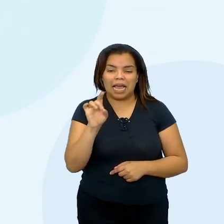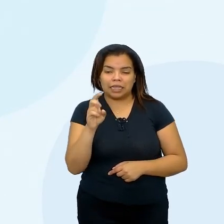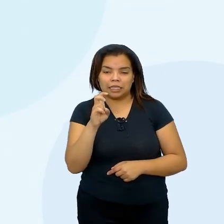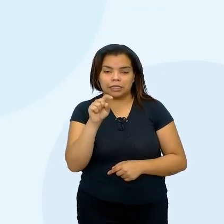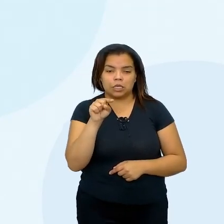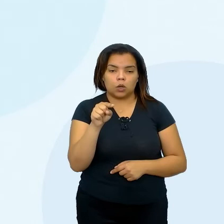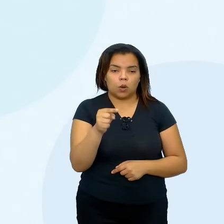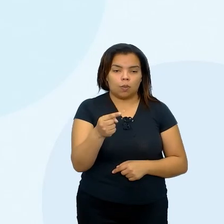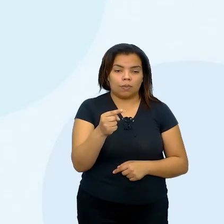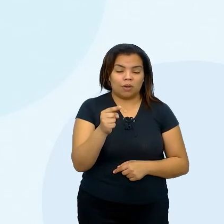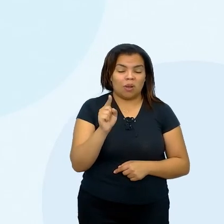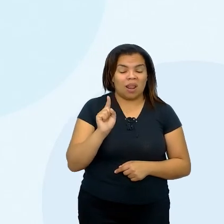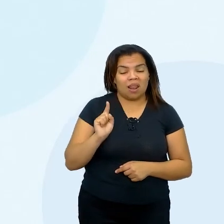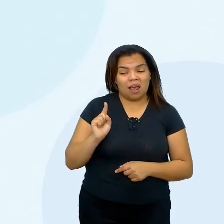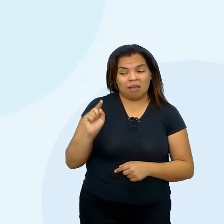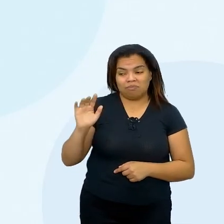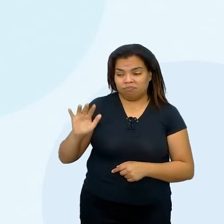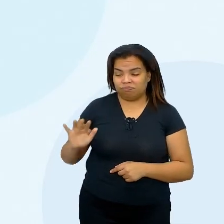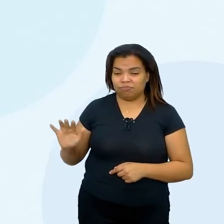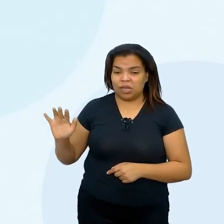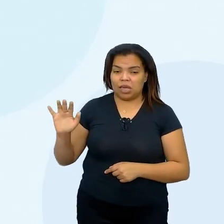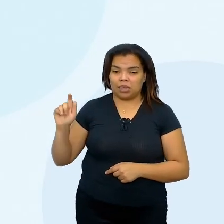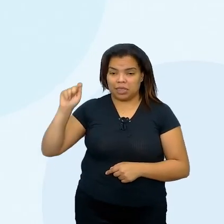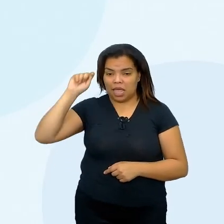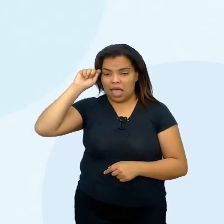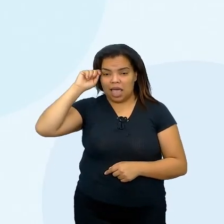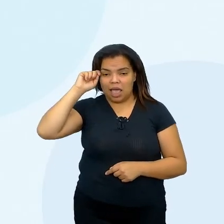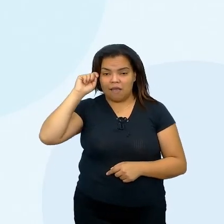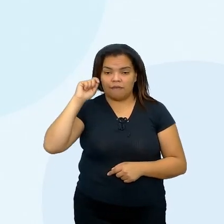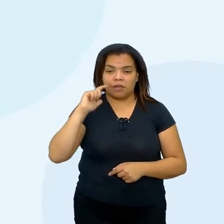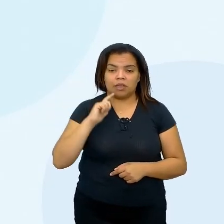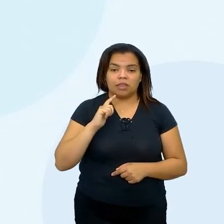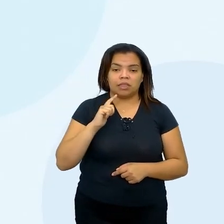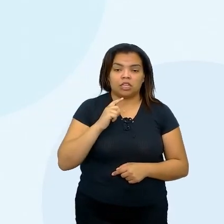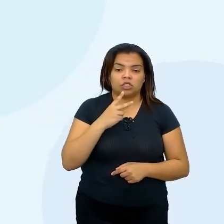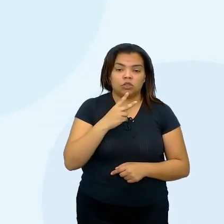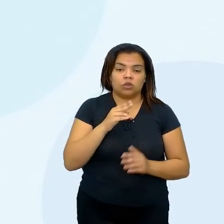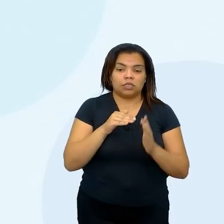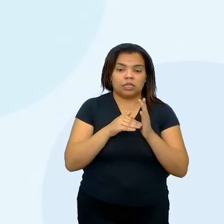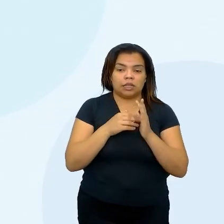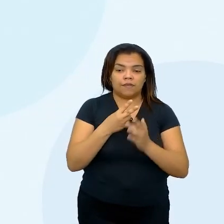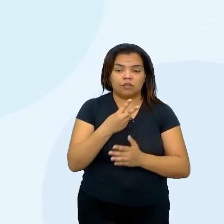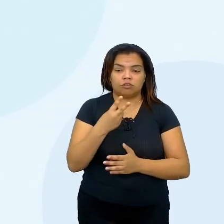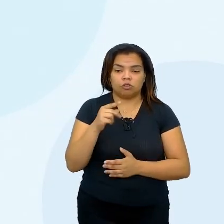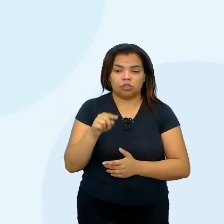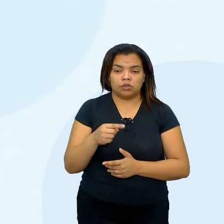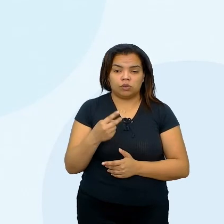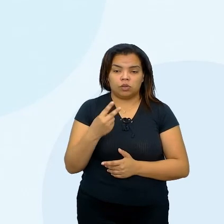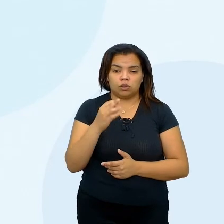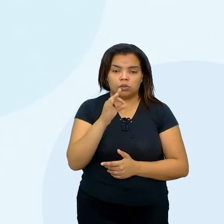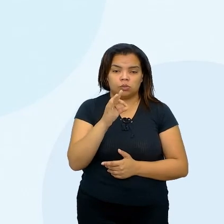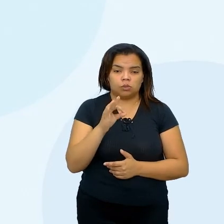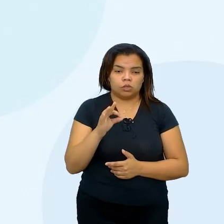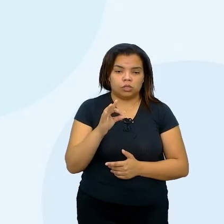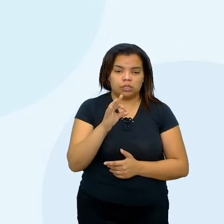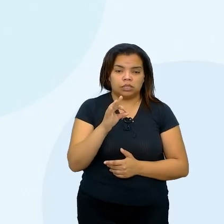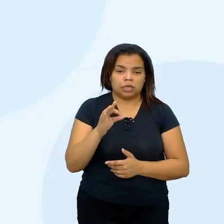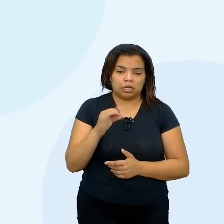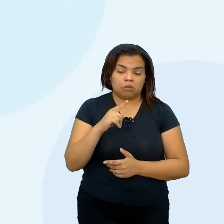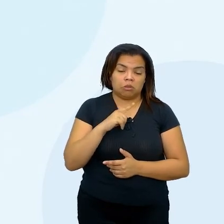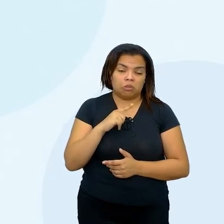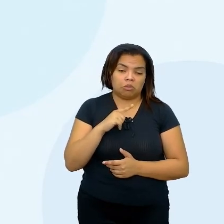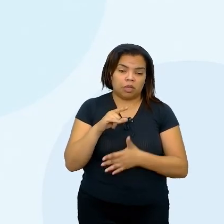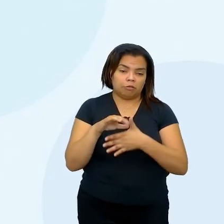prevalência já é maior, de cerca de 2 a 22,2% da população apresentam esse tipo de